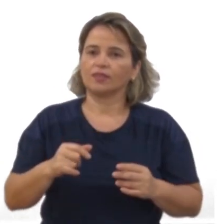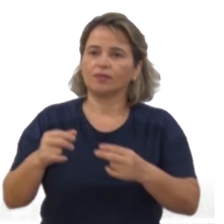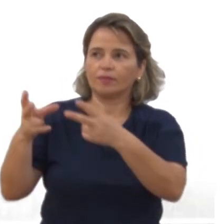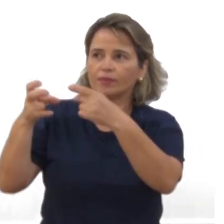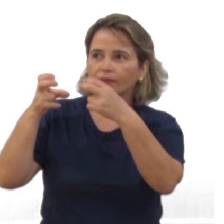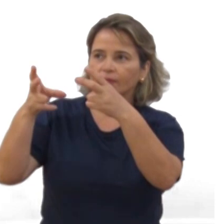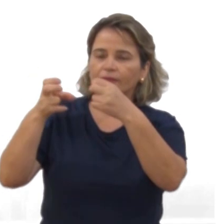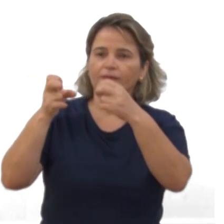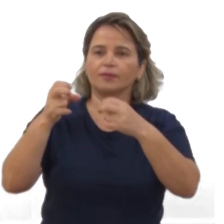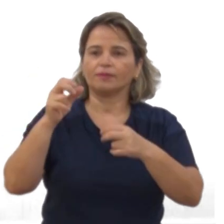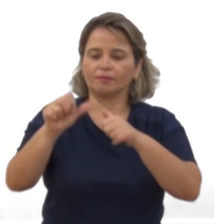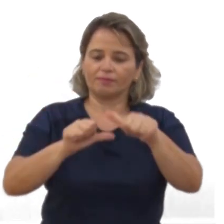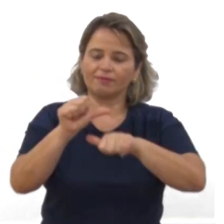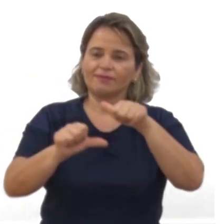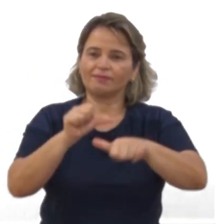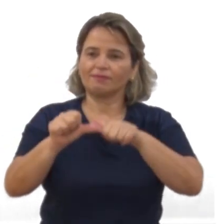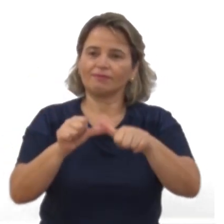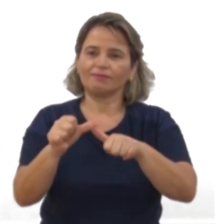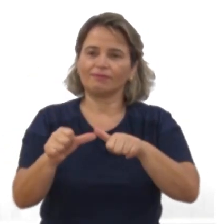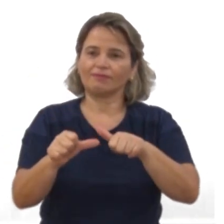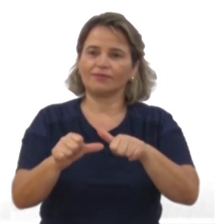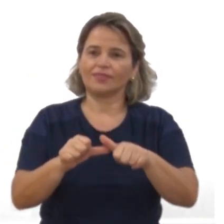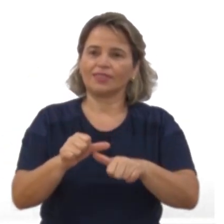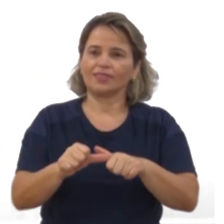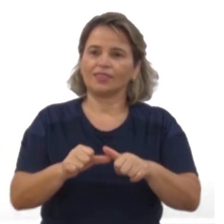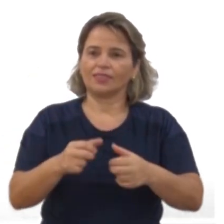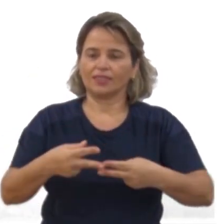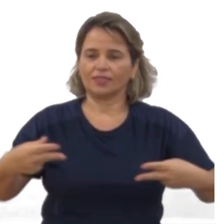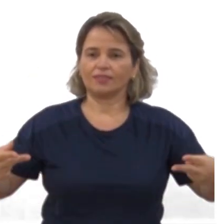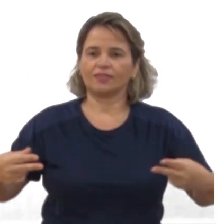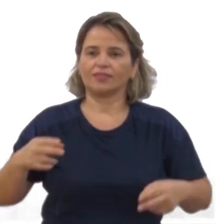de transformações, causas e consequências.